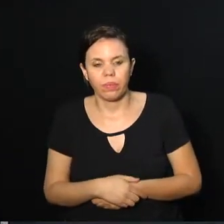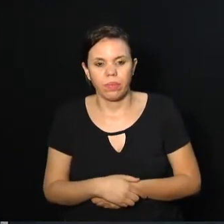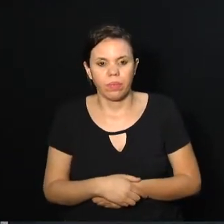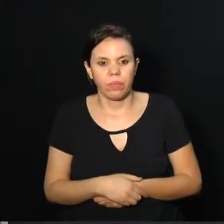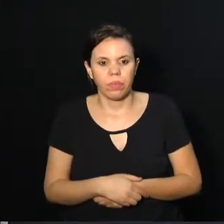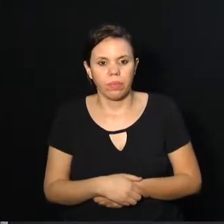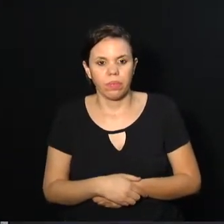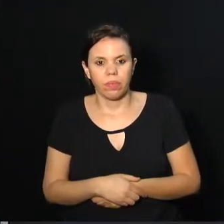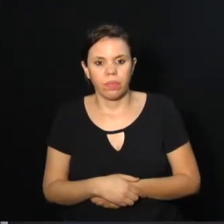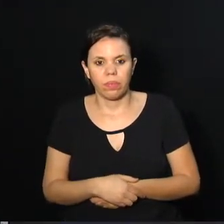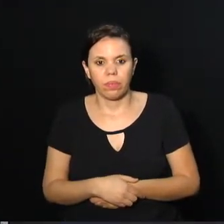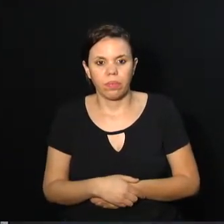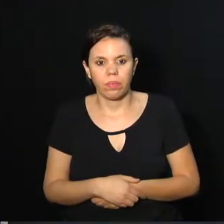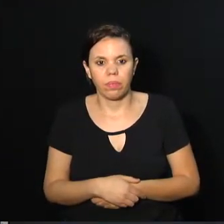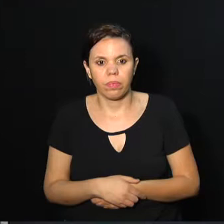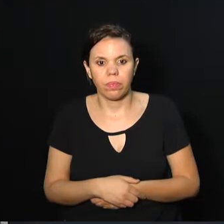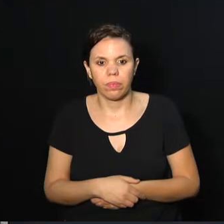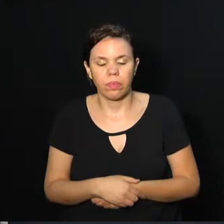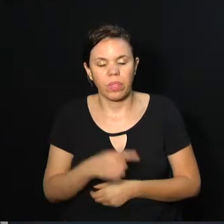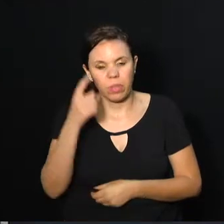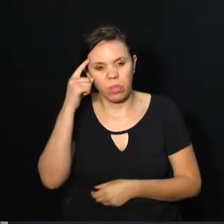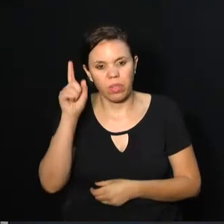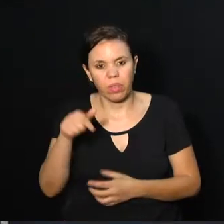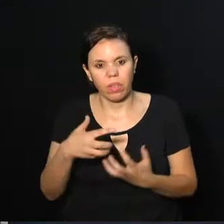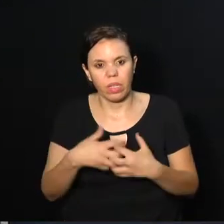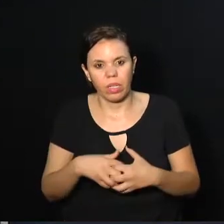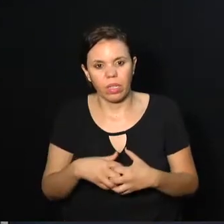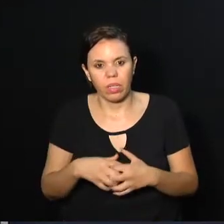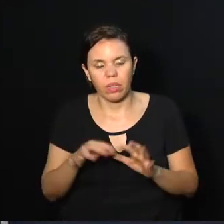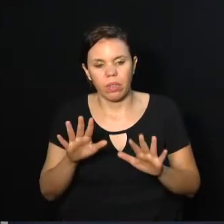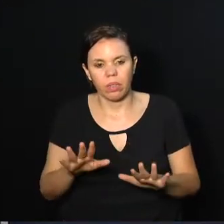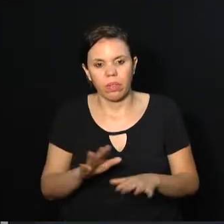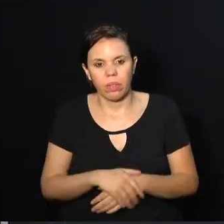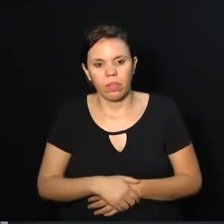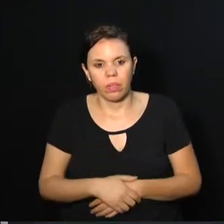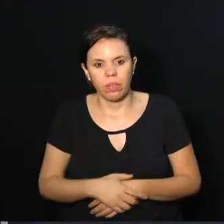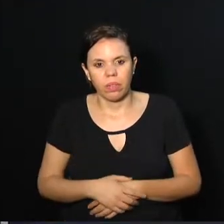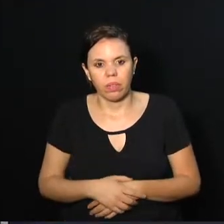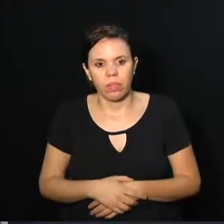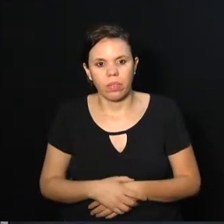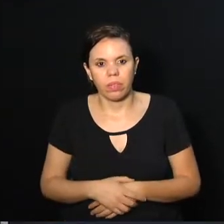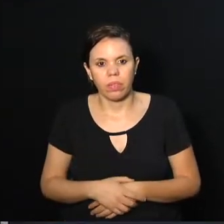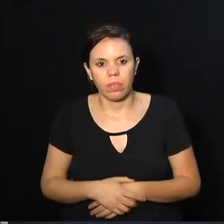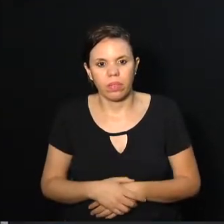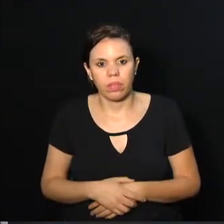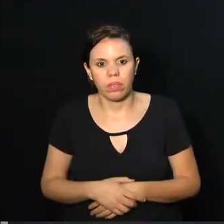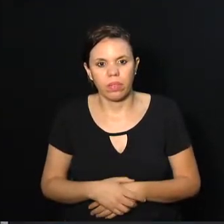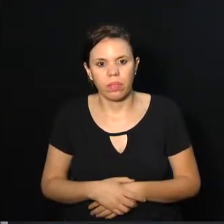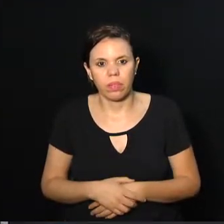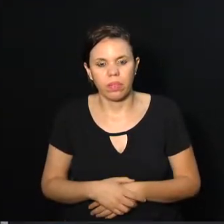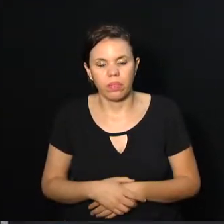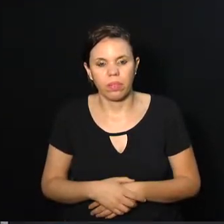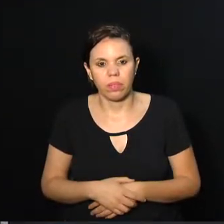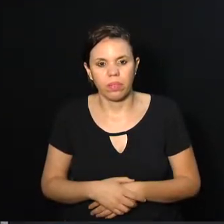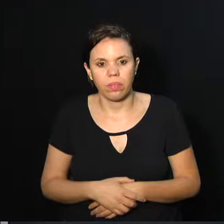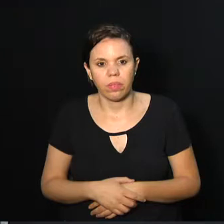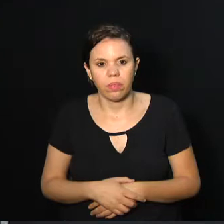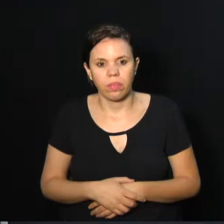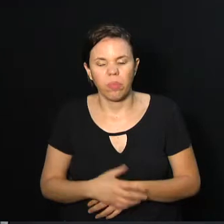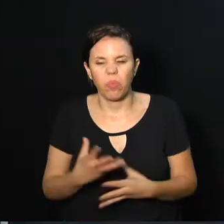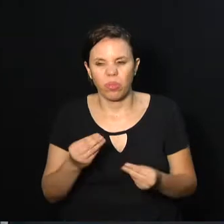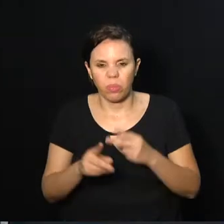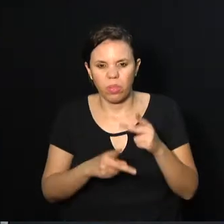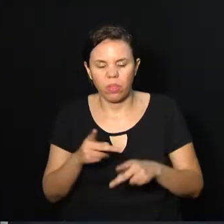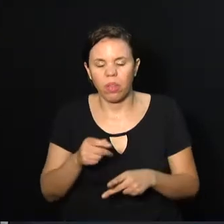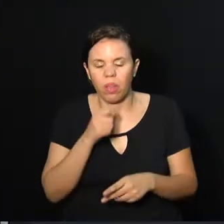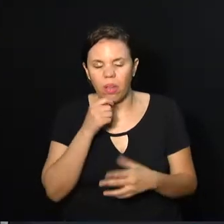bonito. Então eu pensei que era, mas, poxa, isso aí também é um tema que... E eu acho que eu dei um testemunho aqui também, que às vezes muita pessoa que às vezes